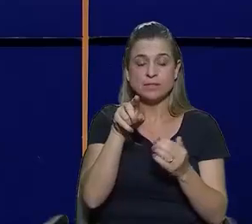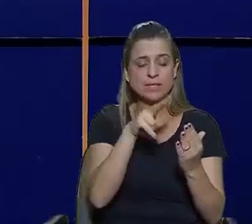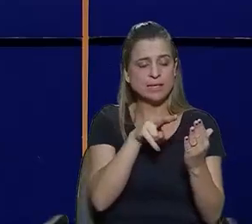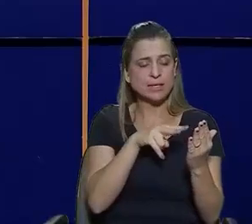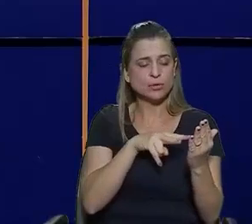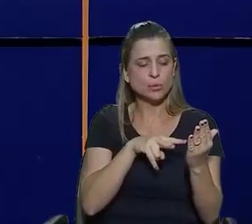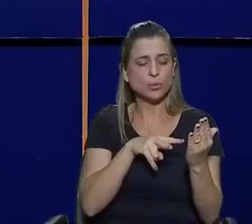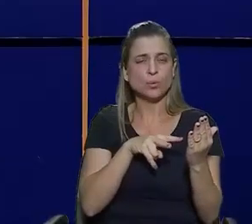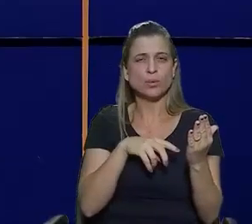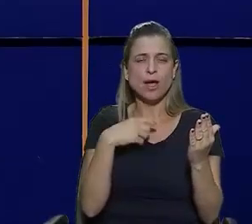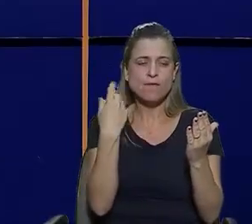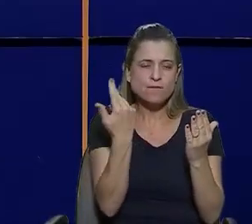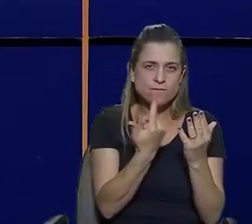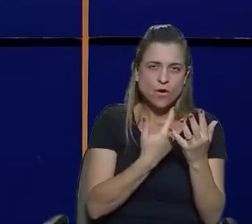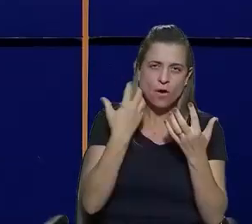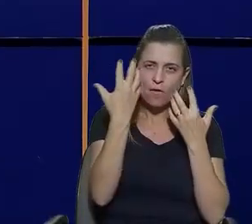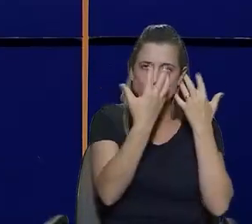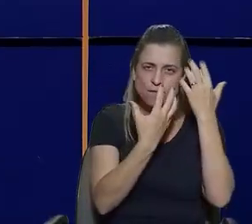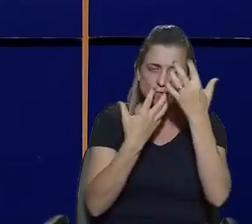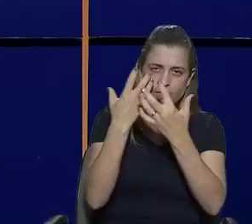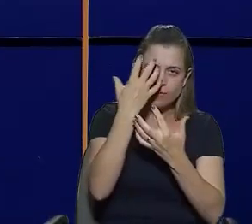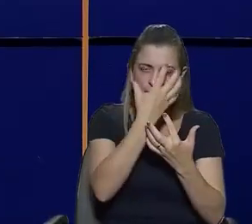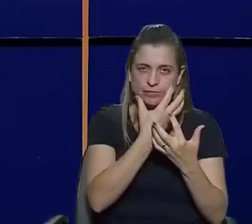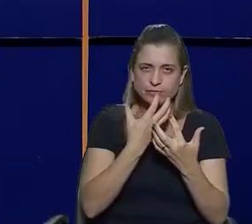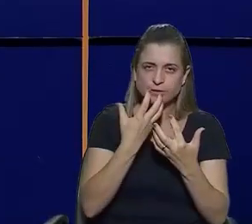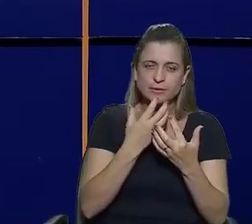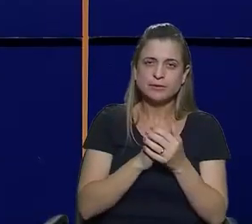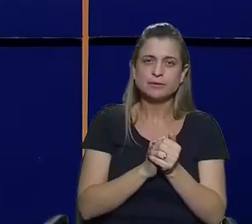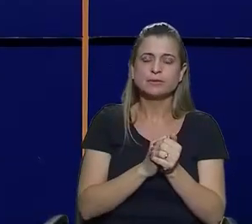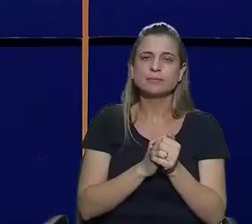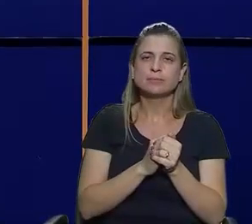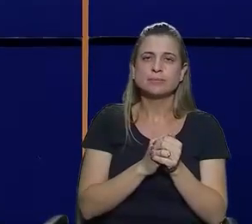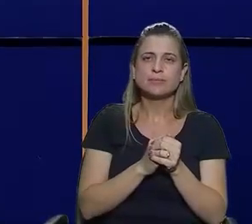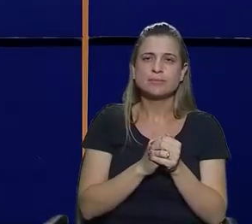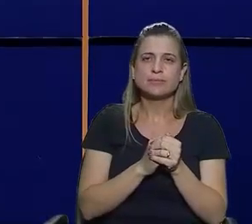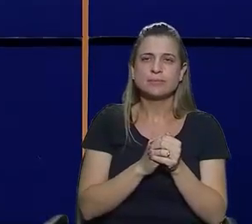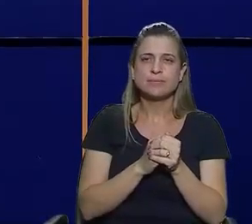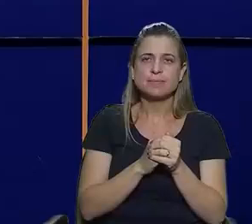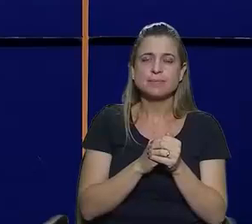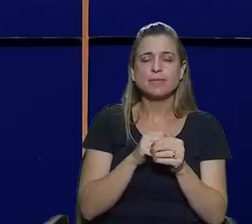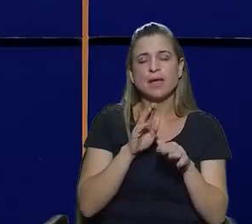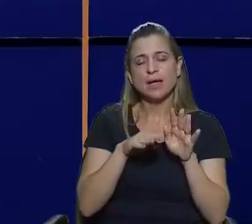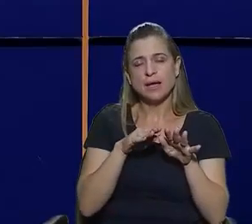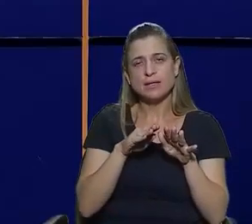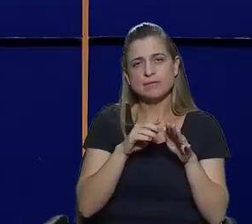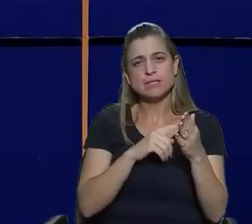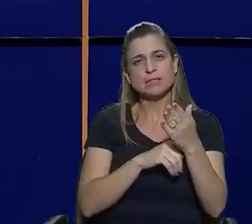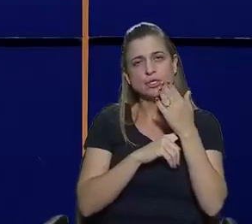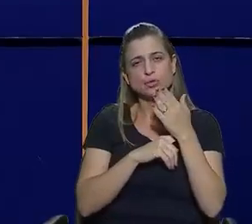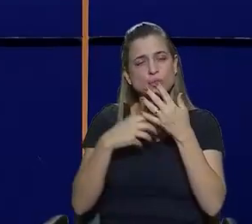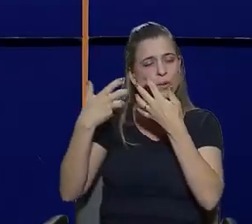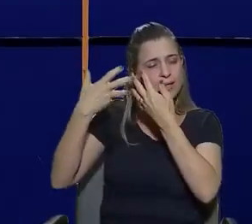é inquietante, que te provoca, que vai justamente fazer você fazer muitas reflexões